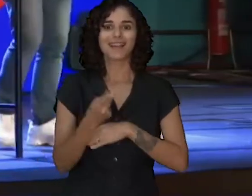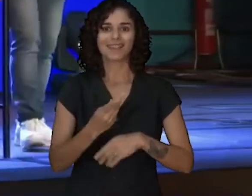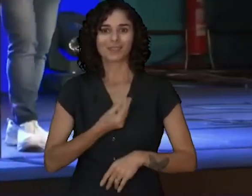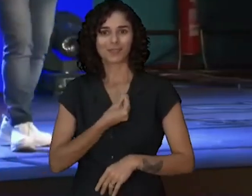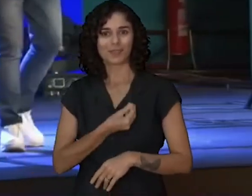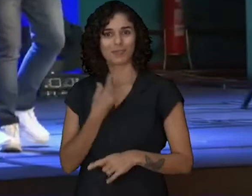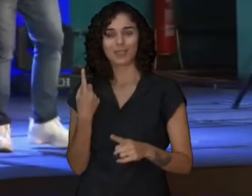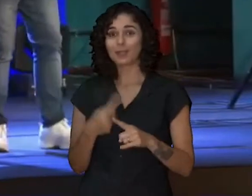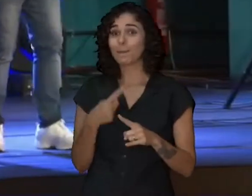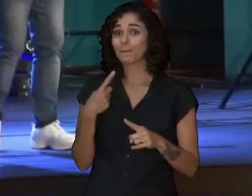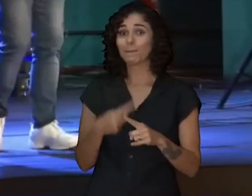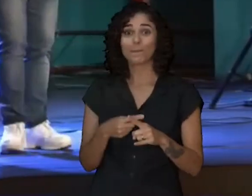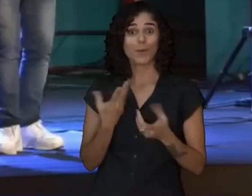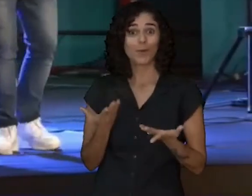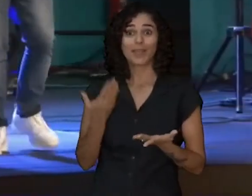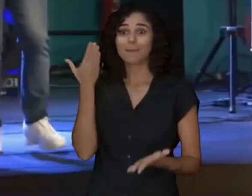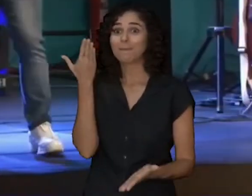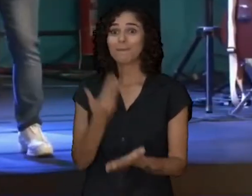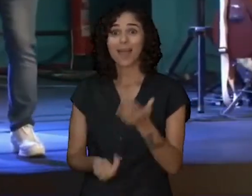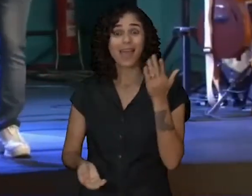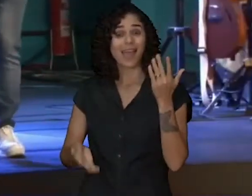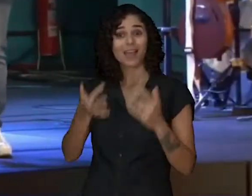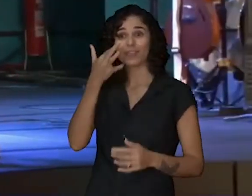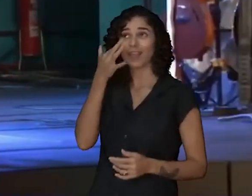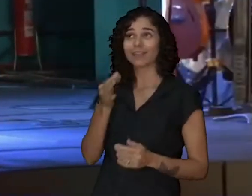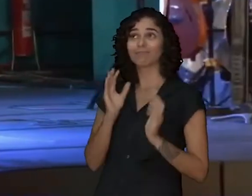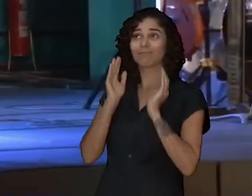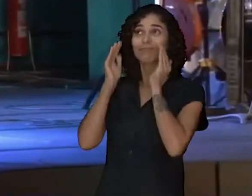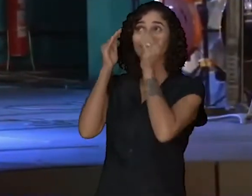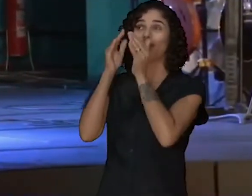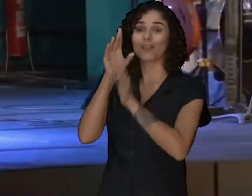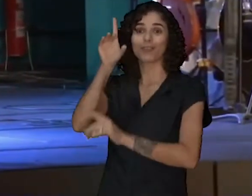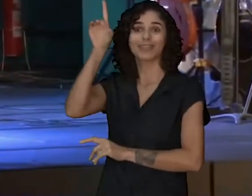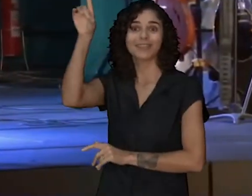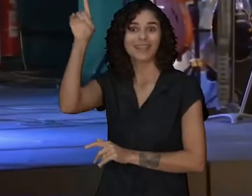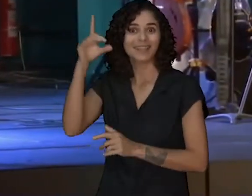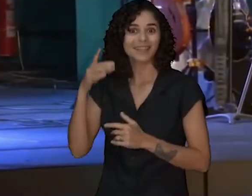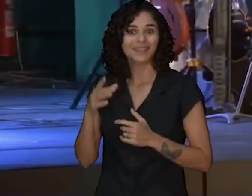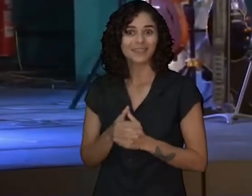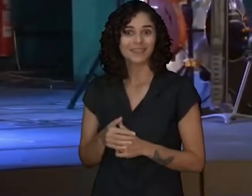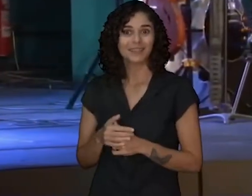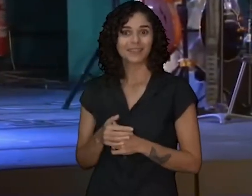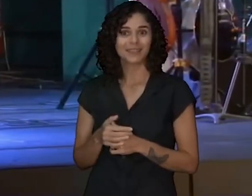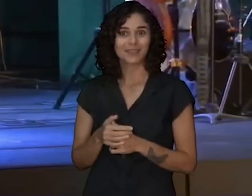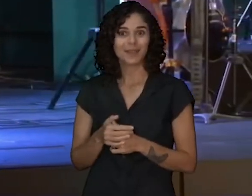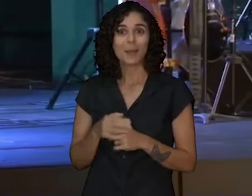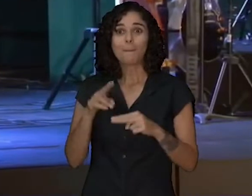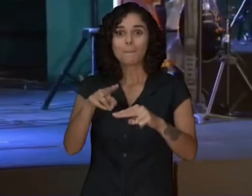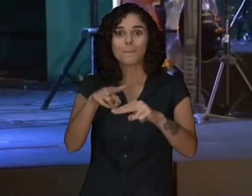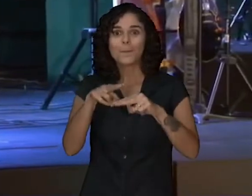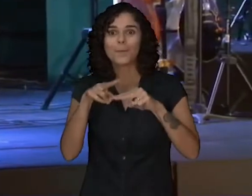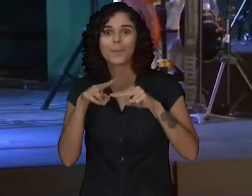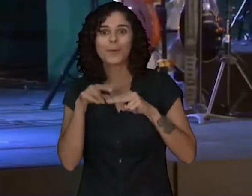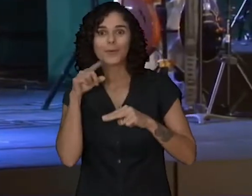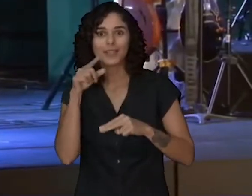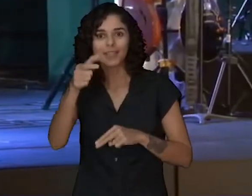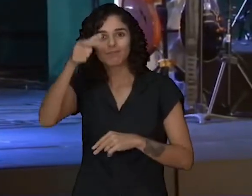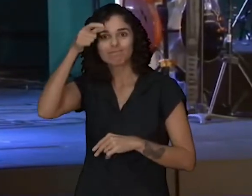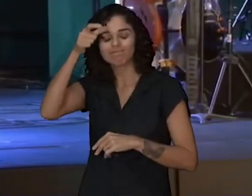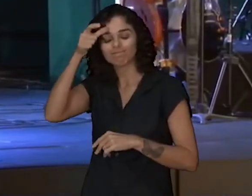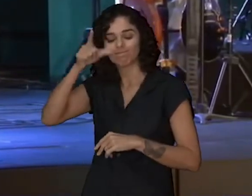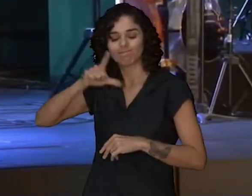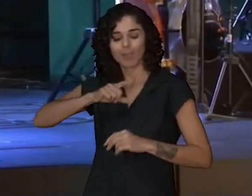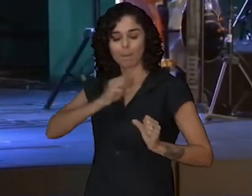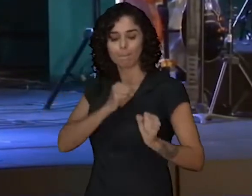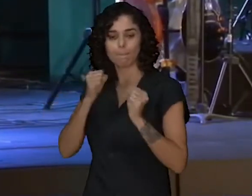tira os olhos de Jesus, você tira os olhos daquela experiência que nós tivemos